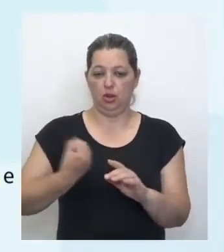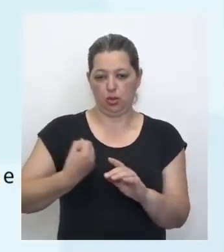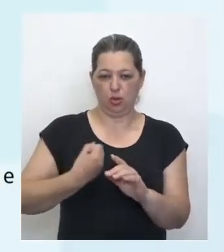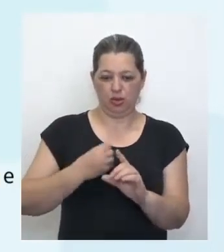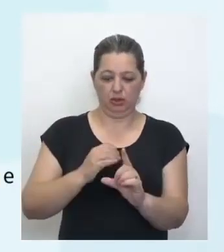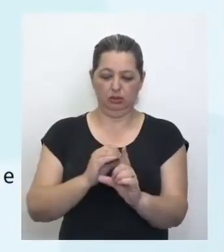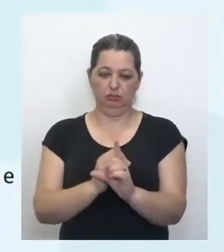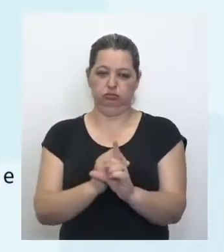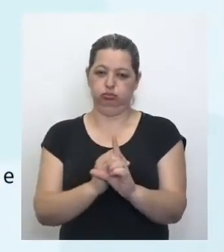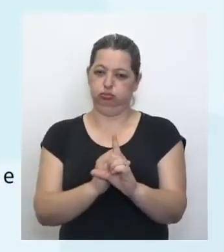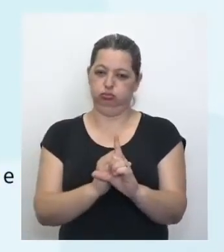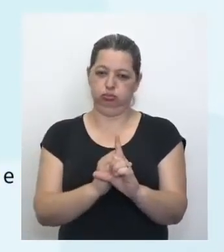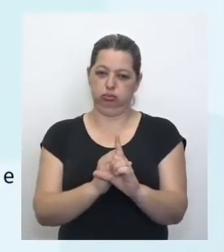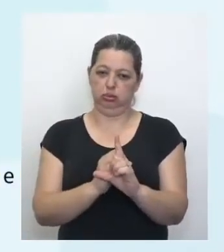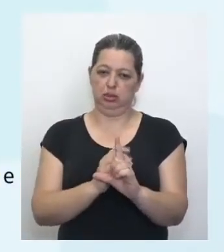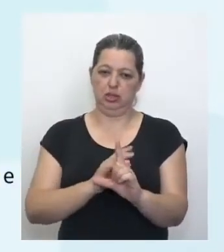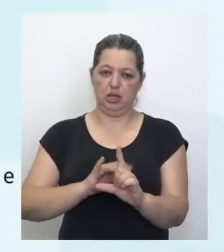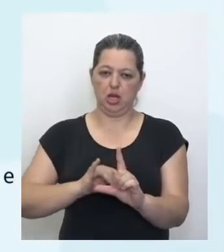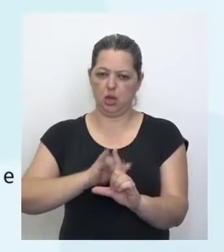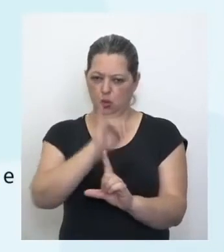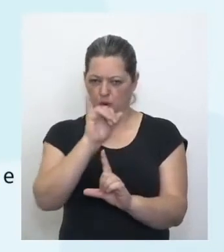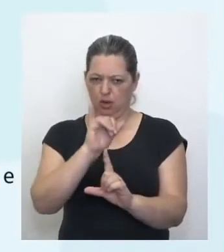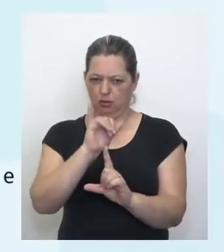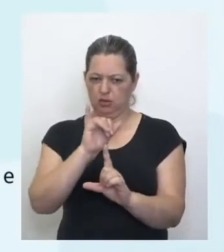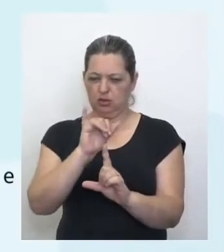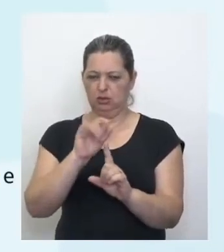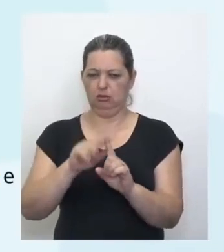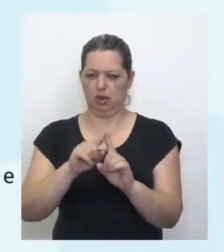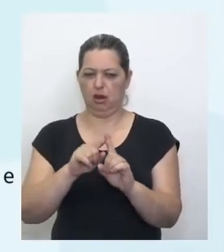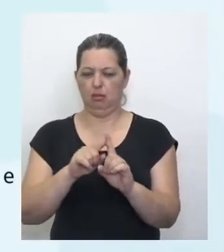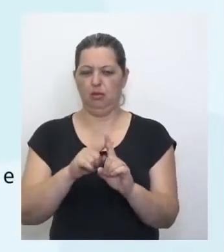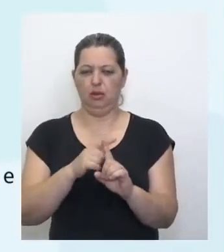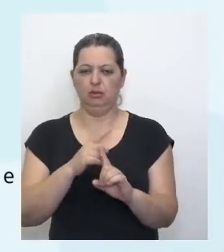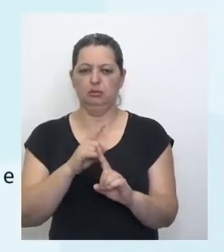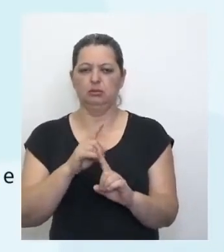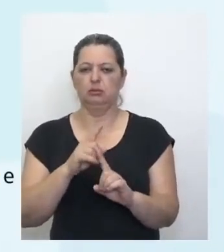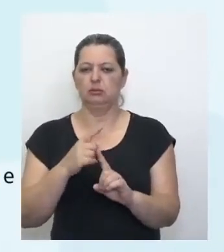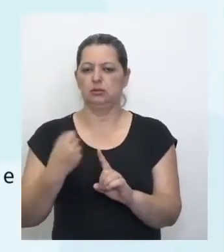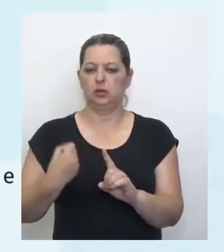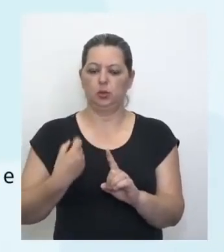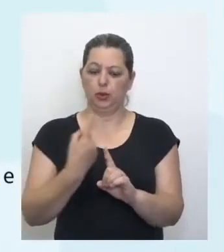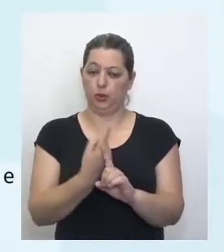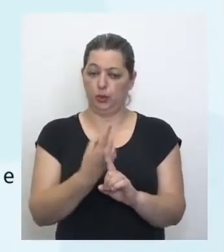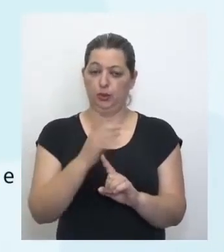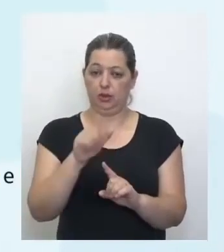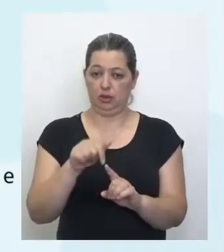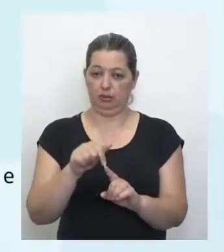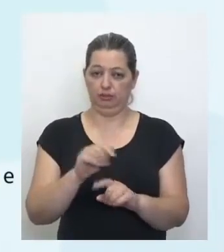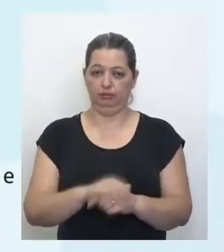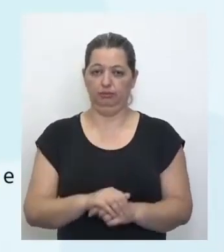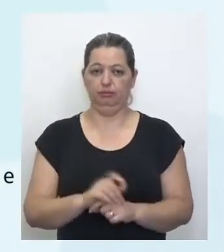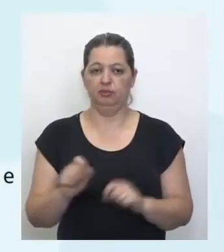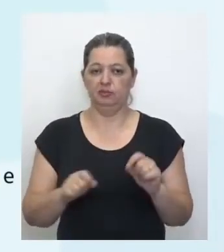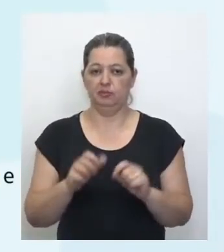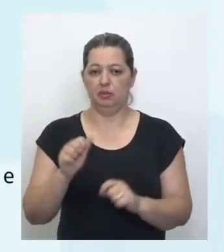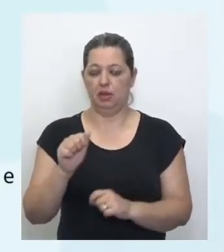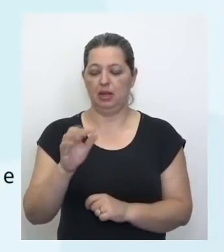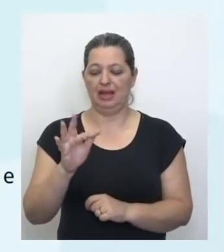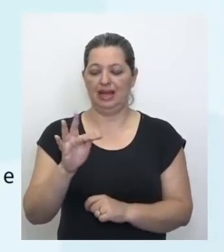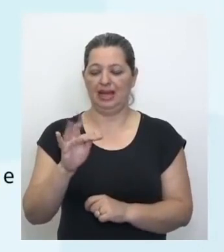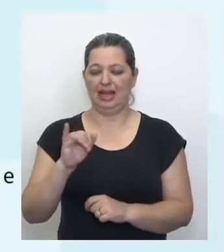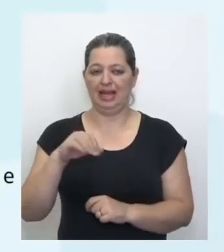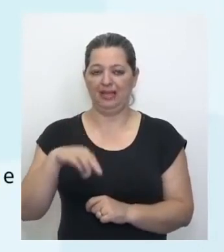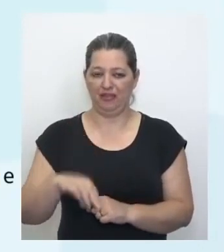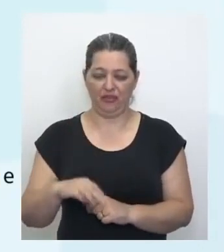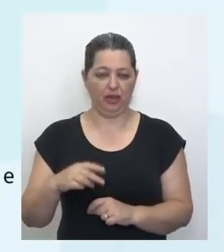e o y no número 1. Então, peraí, professora, graficamente, função afim são aquelas retas que não